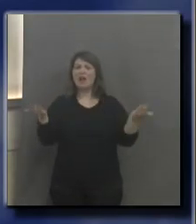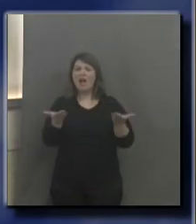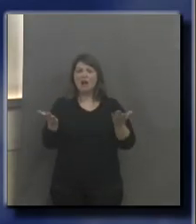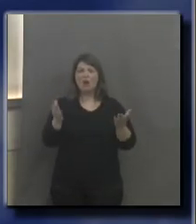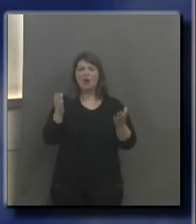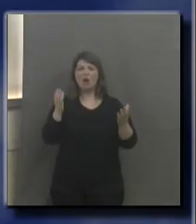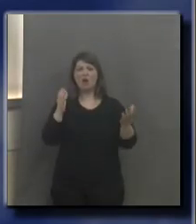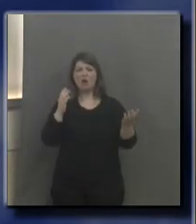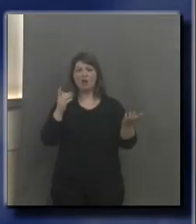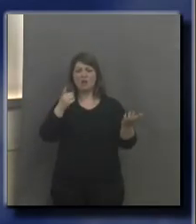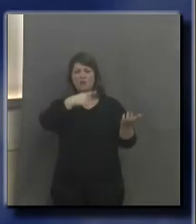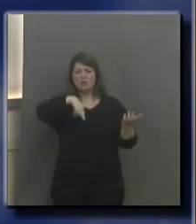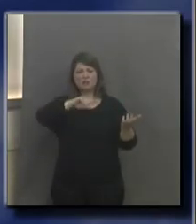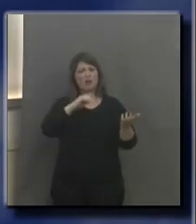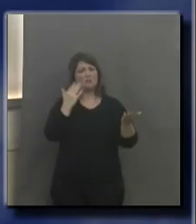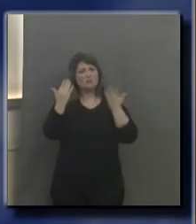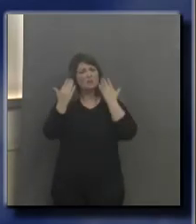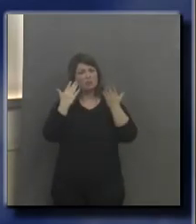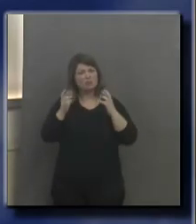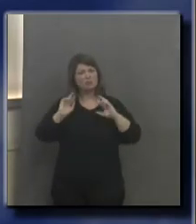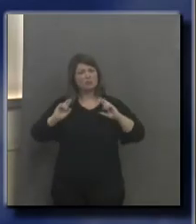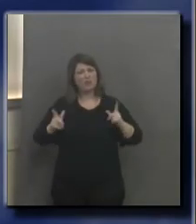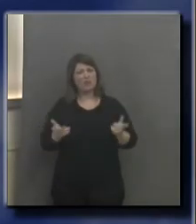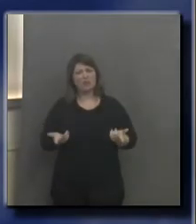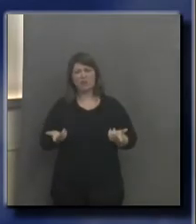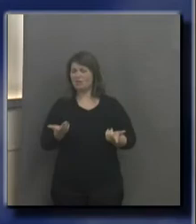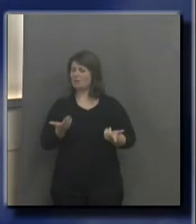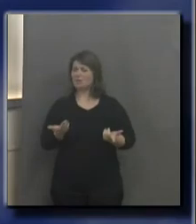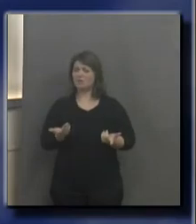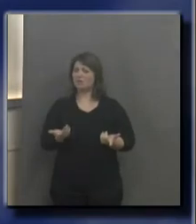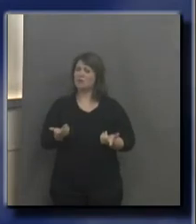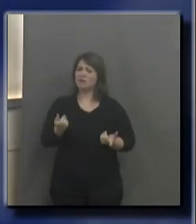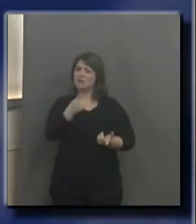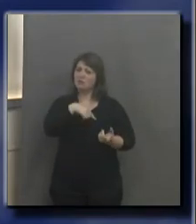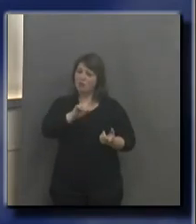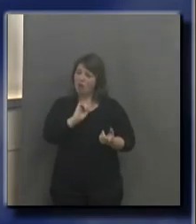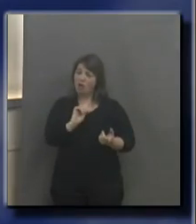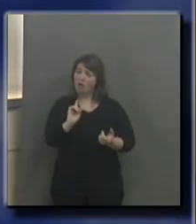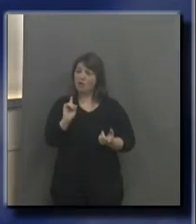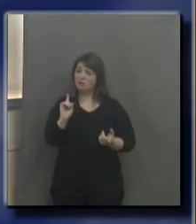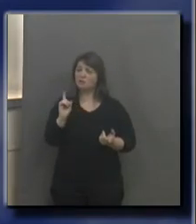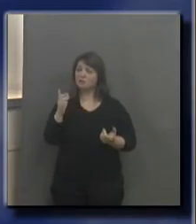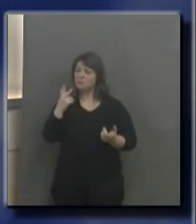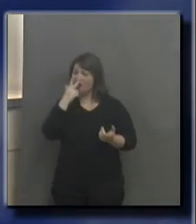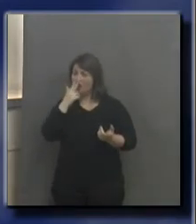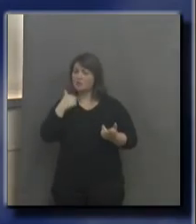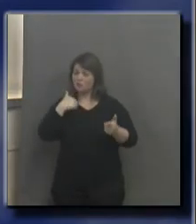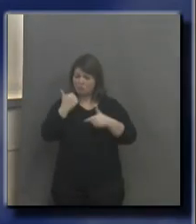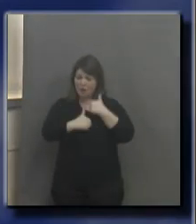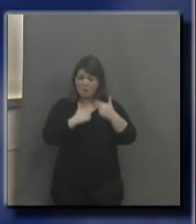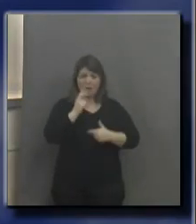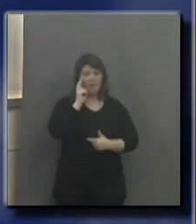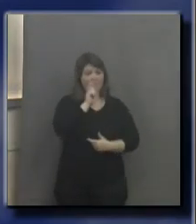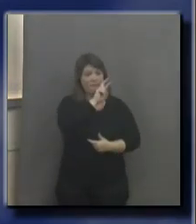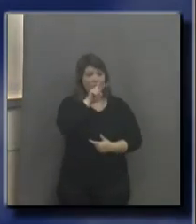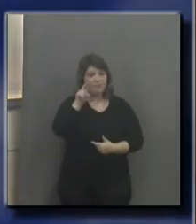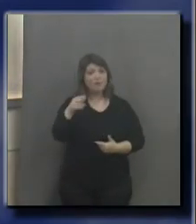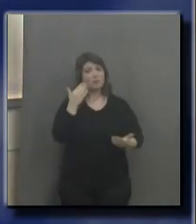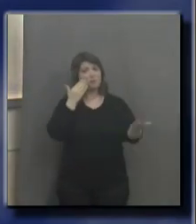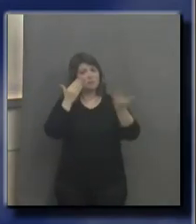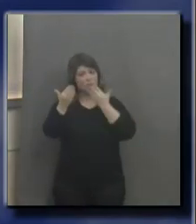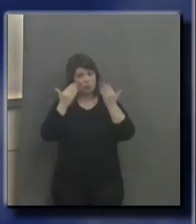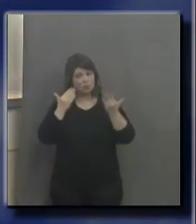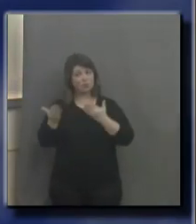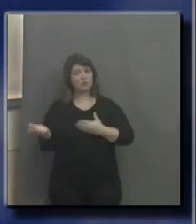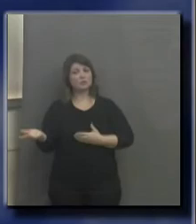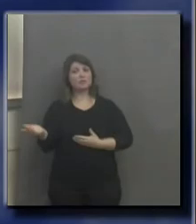biologizar a psicologia? Não. Pelo contrário, né, o que eu tenho visto na prática é que a psicologia é que traz